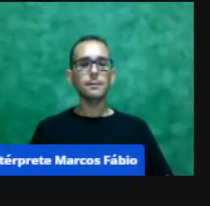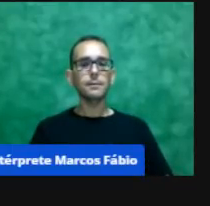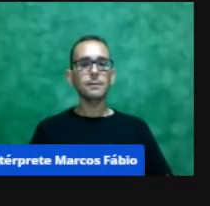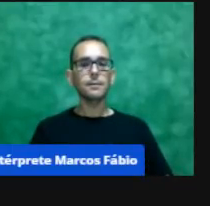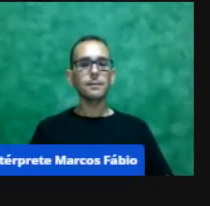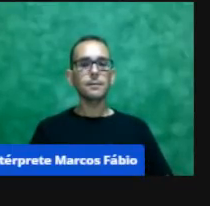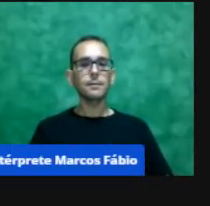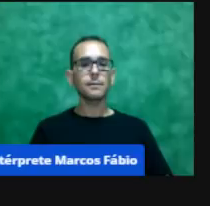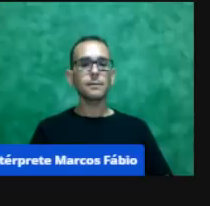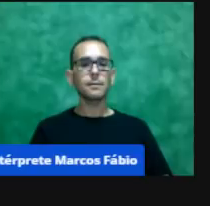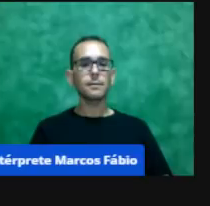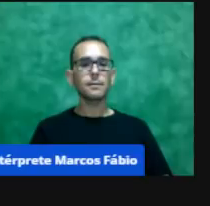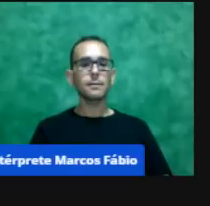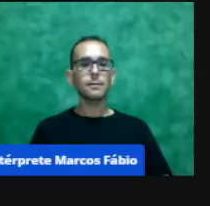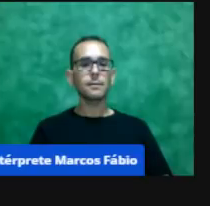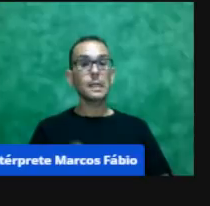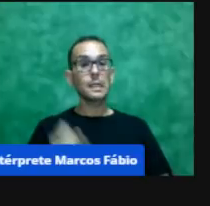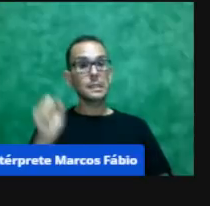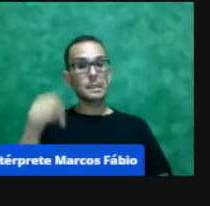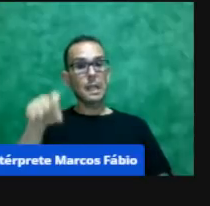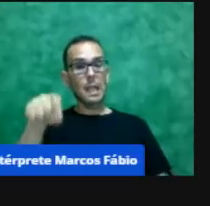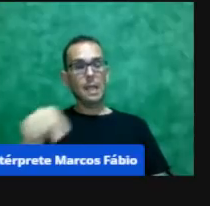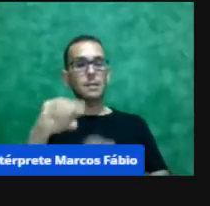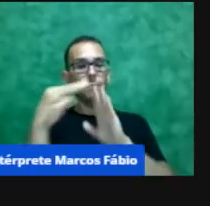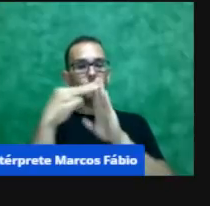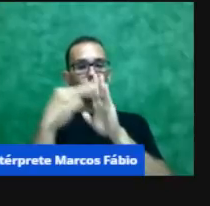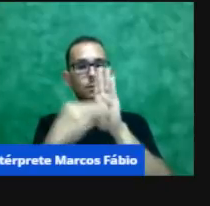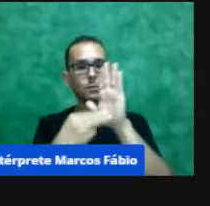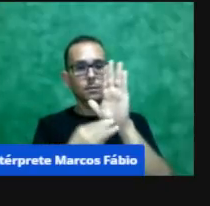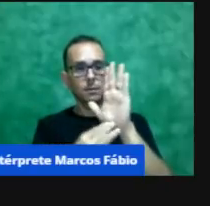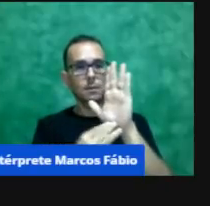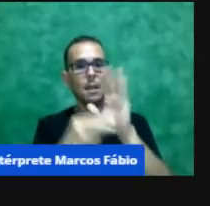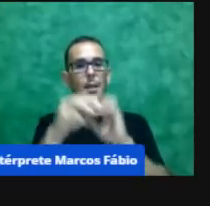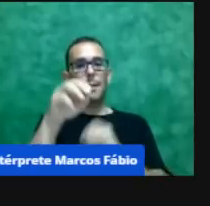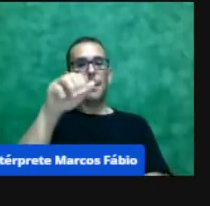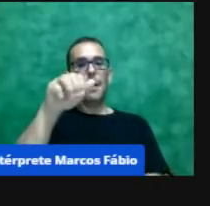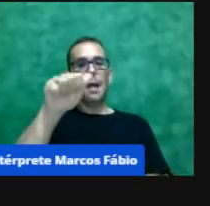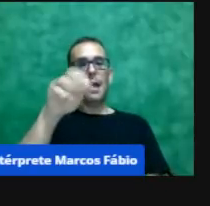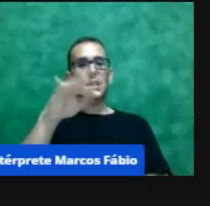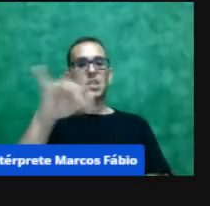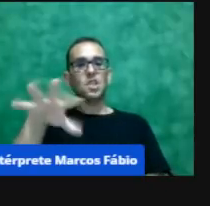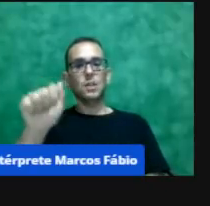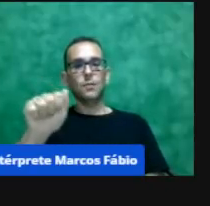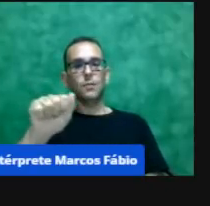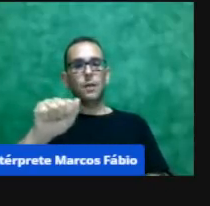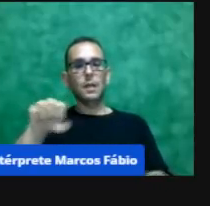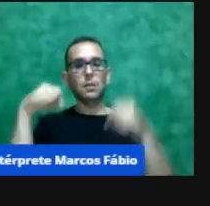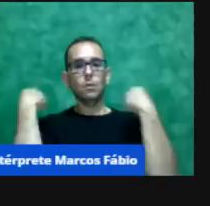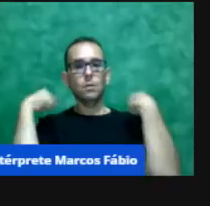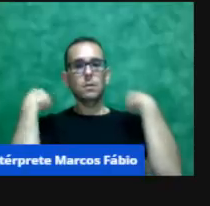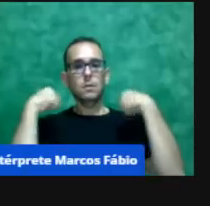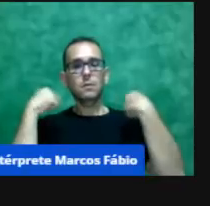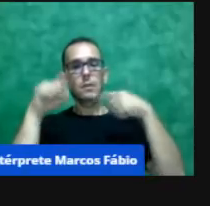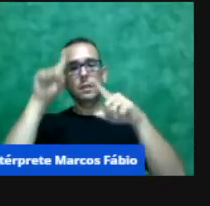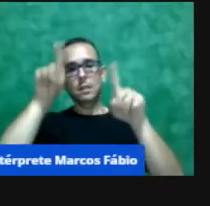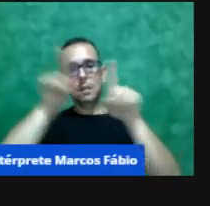sim, a metodologia ativa na educação física e os objetivos específicos.